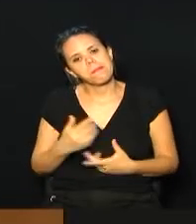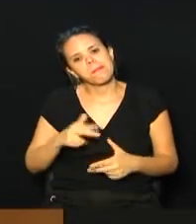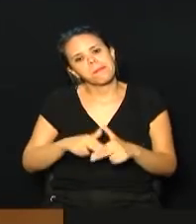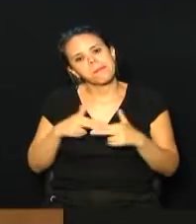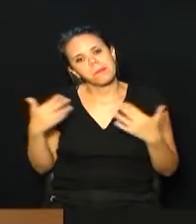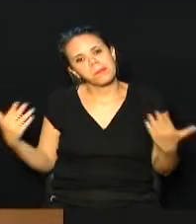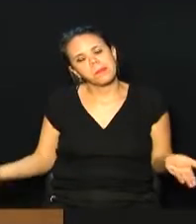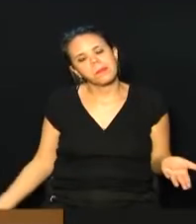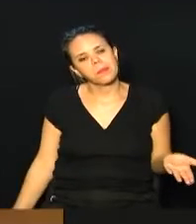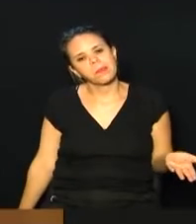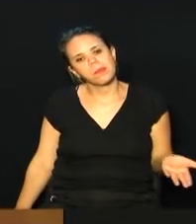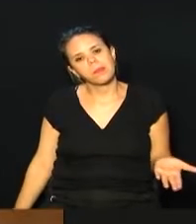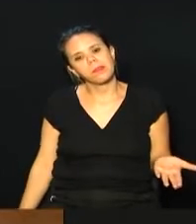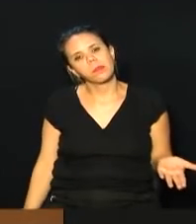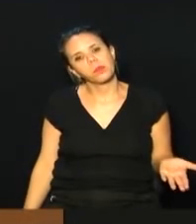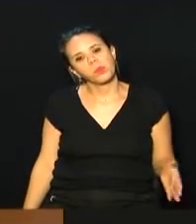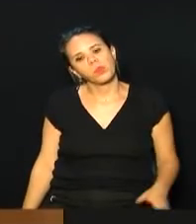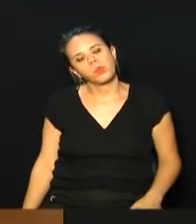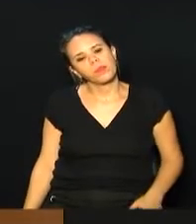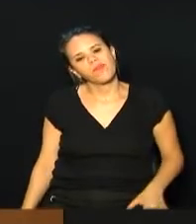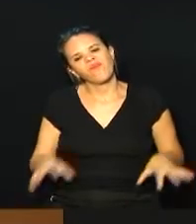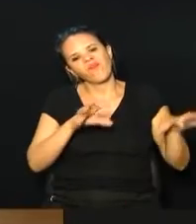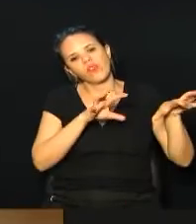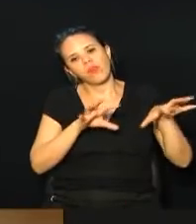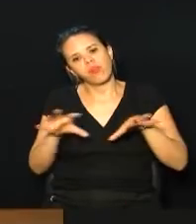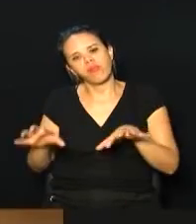aí pelas intensas chuvas.